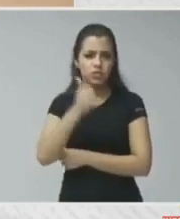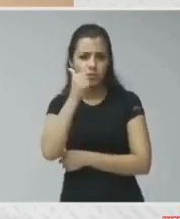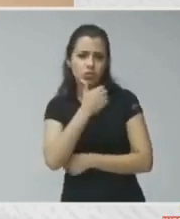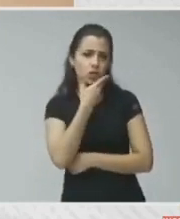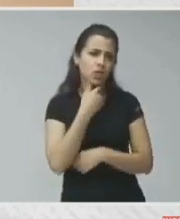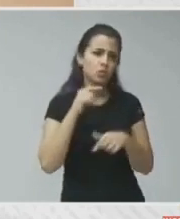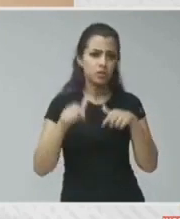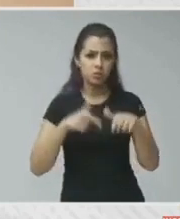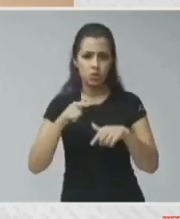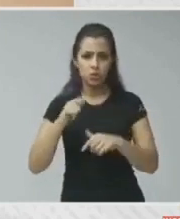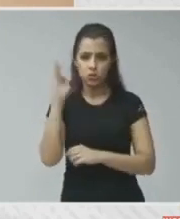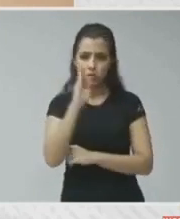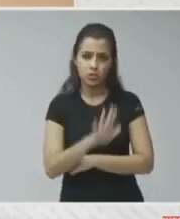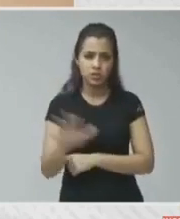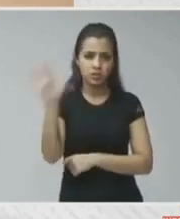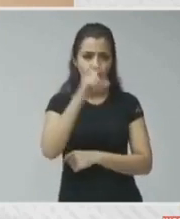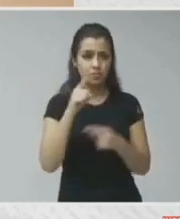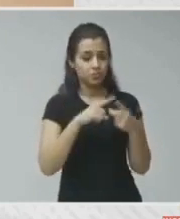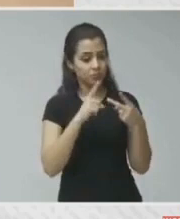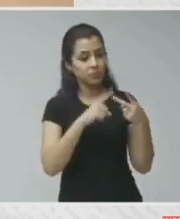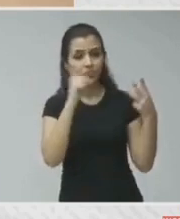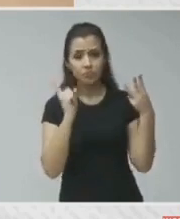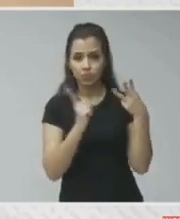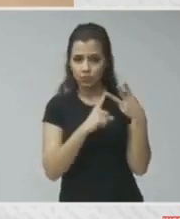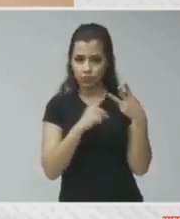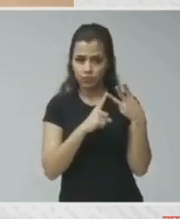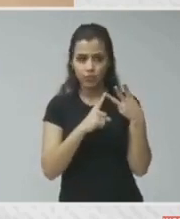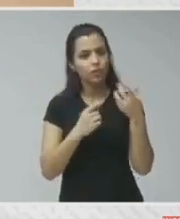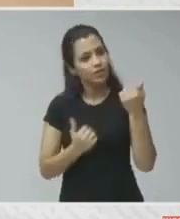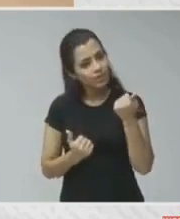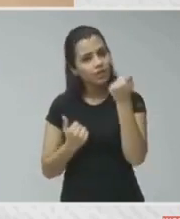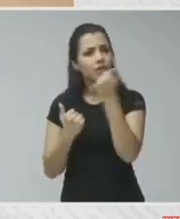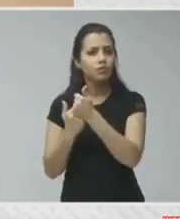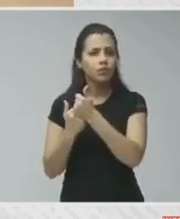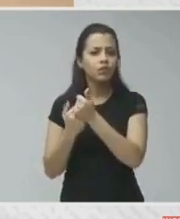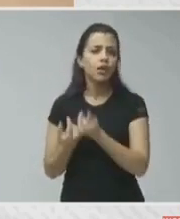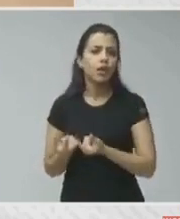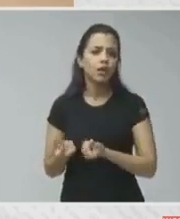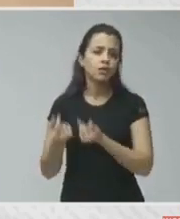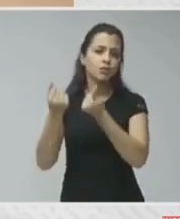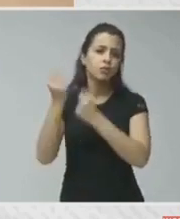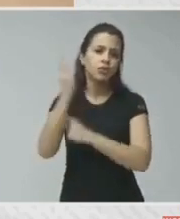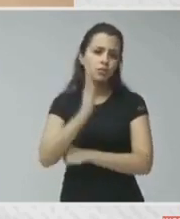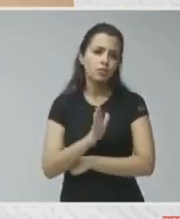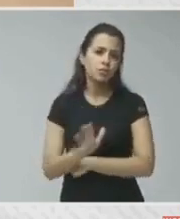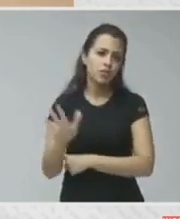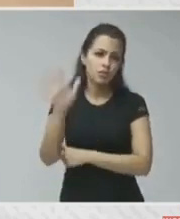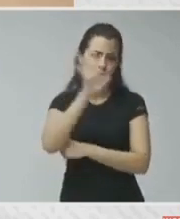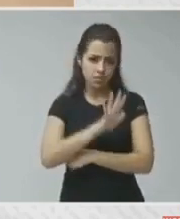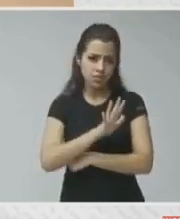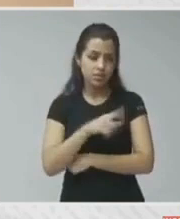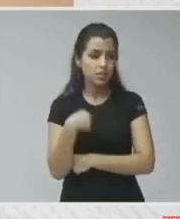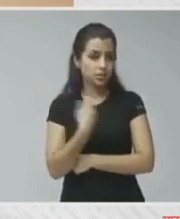todo o Brasil. E o terceiro eixo, a defesa da economia brasileira. A necessidade de termos a